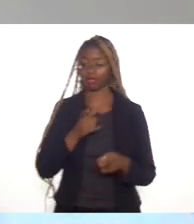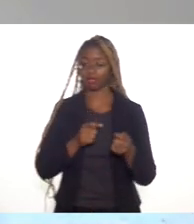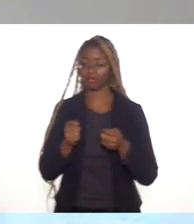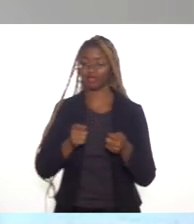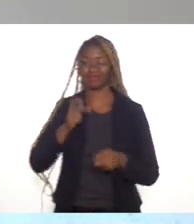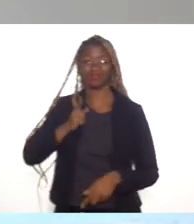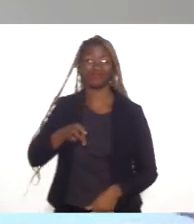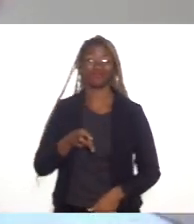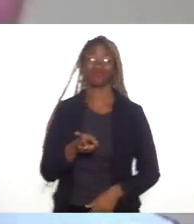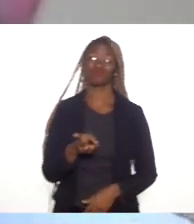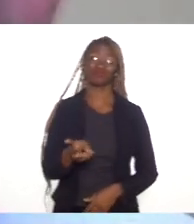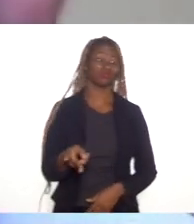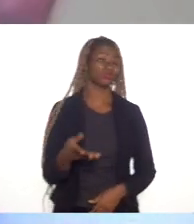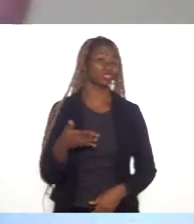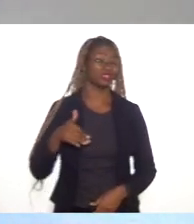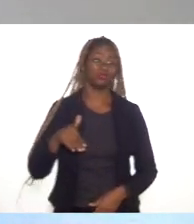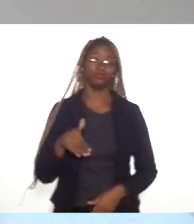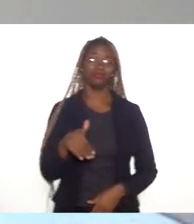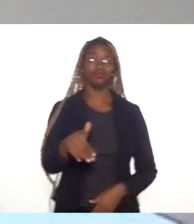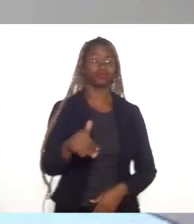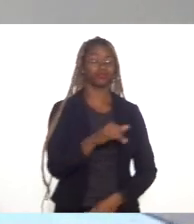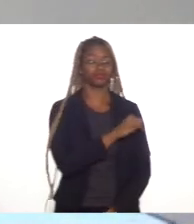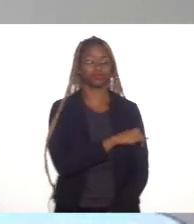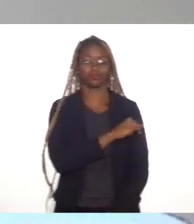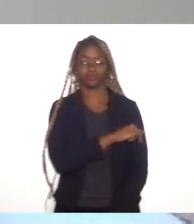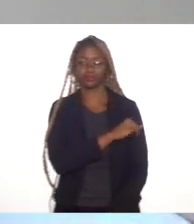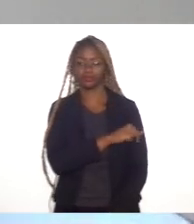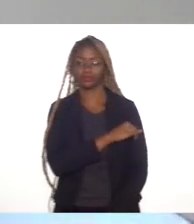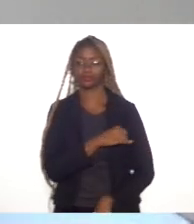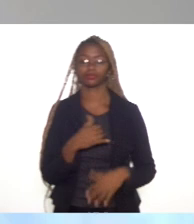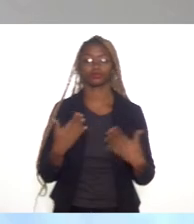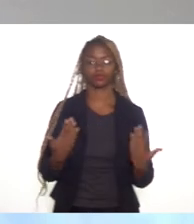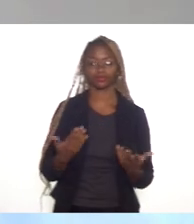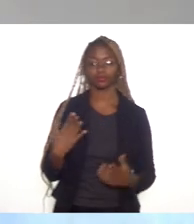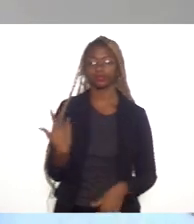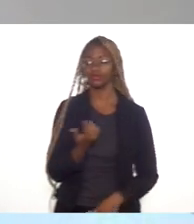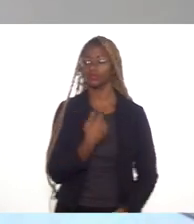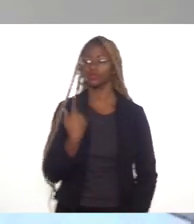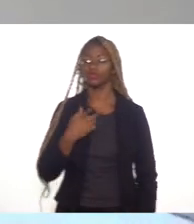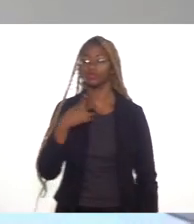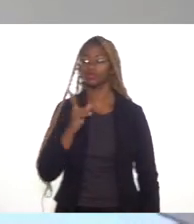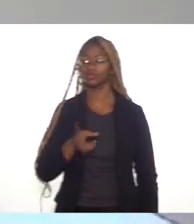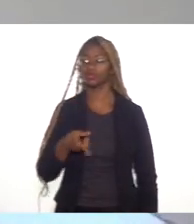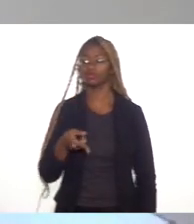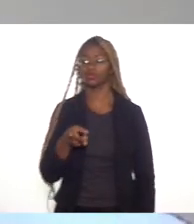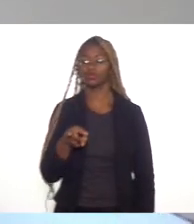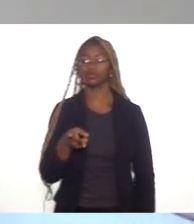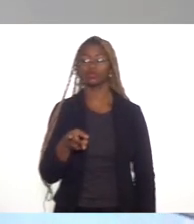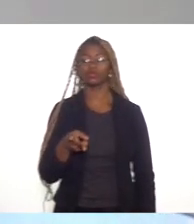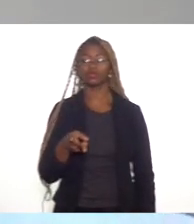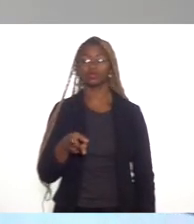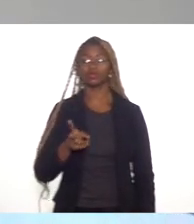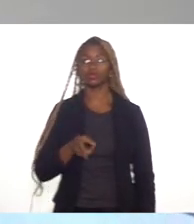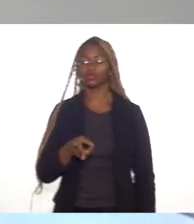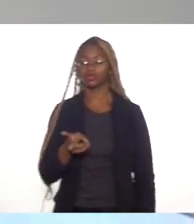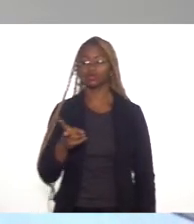persistente que enfrentamos no Rio de Janeiro. E ainda estamos, e ainda estamos, numa situação